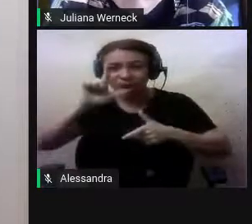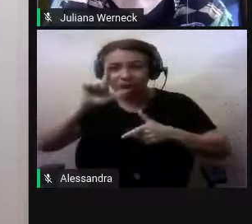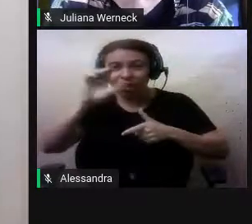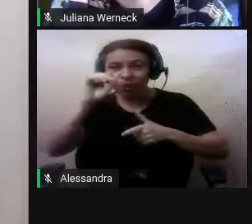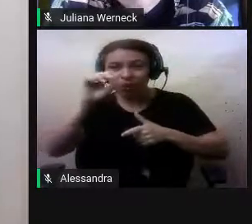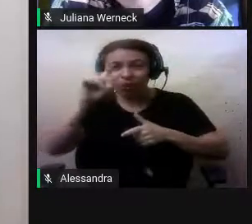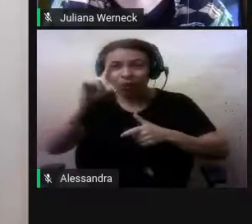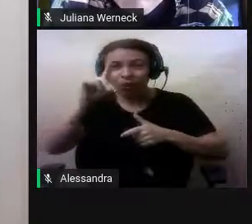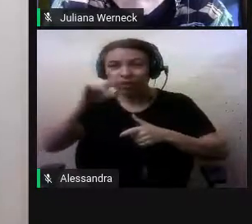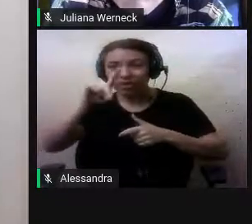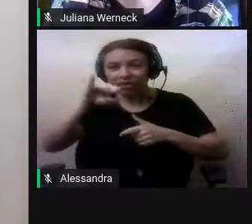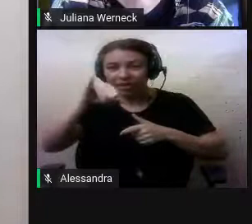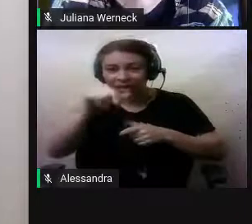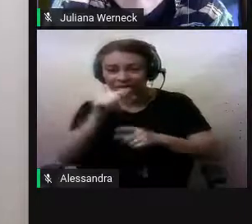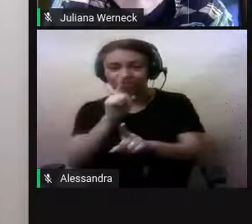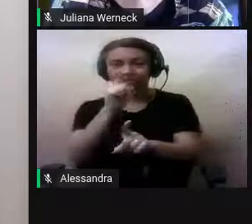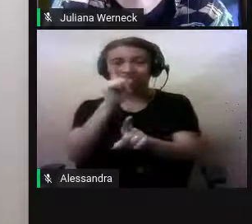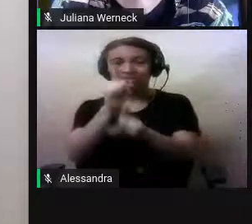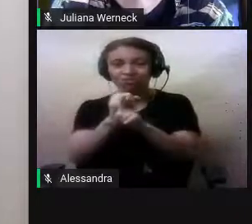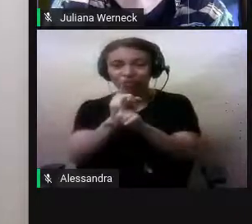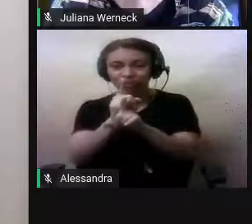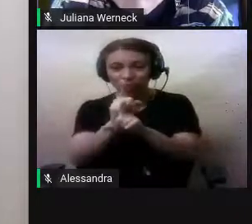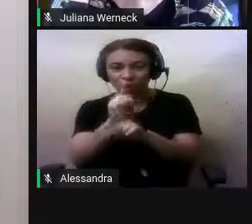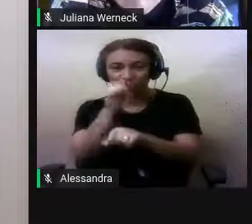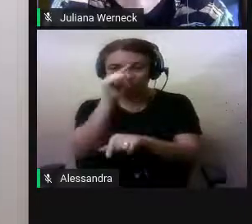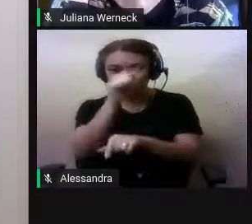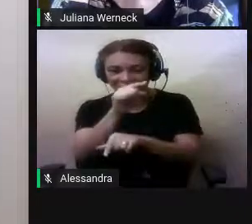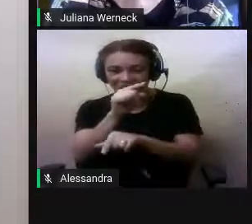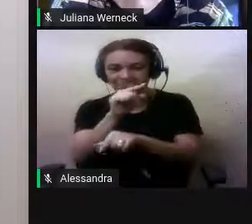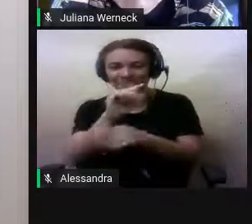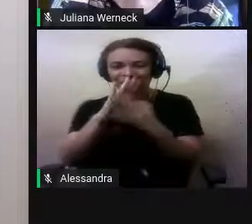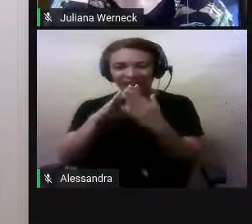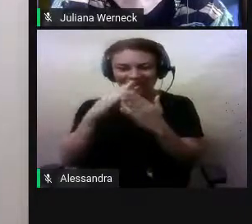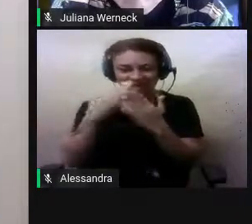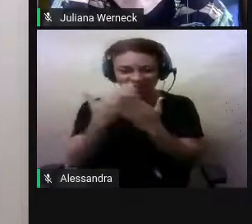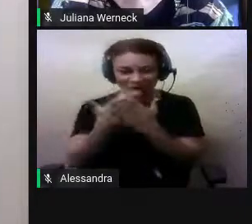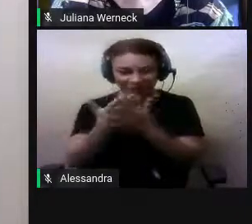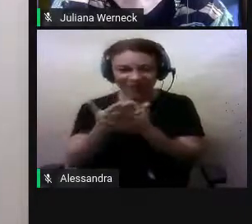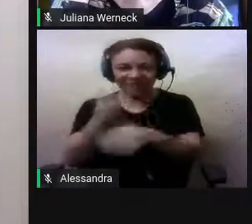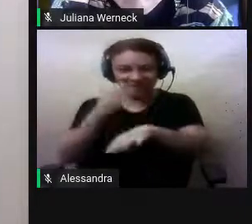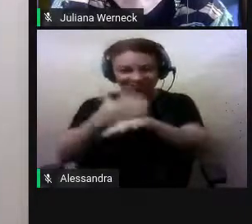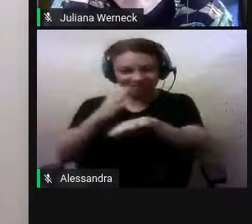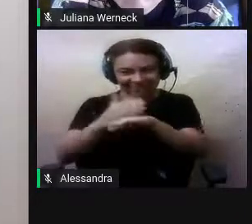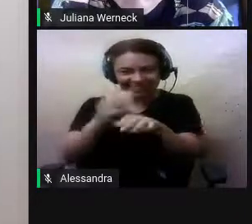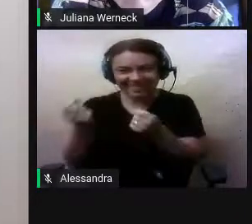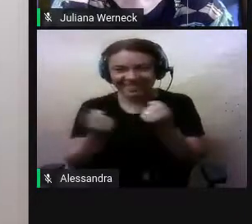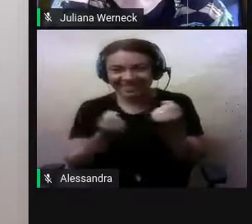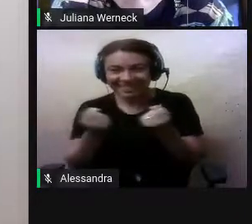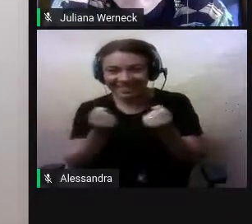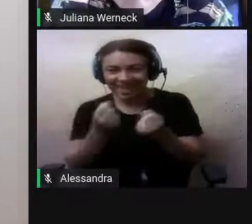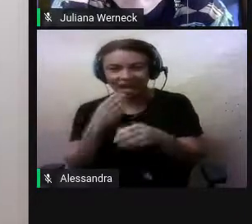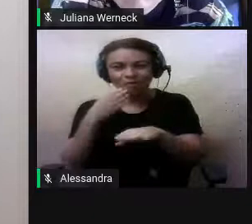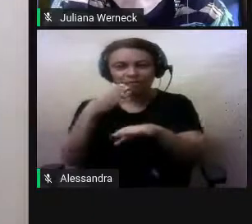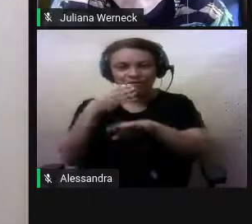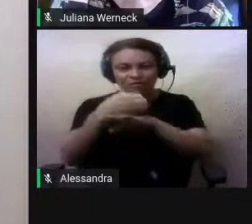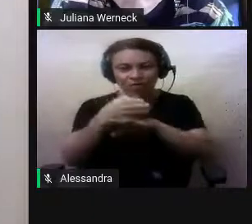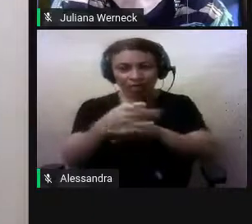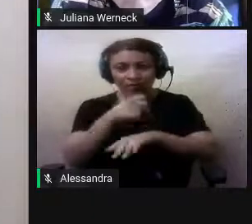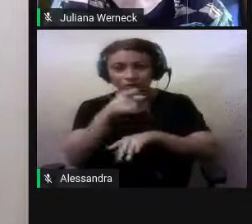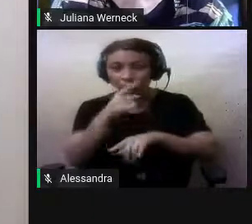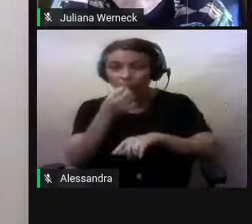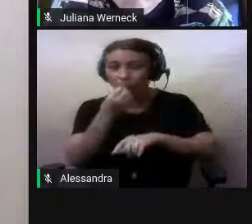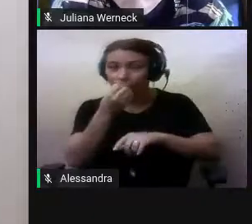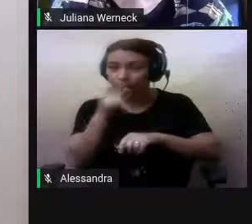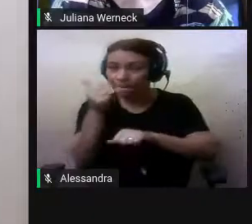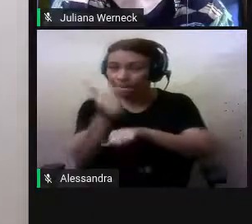170 quilômetros de onde eu moro. Lá nessa autoescola, eles me informaram que o ideal seria se eu comprasse um carro para